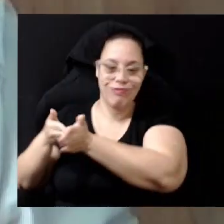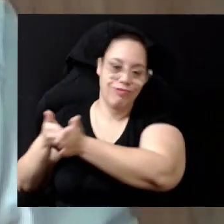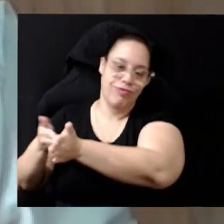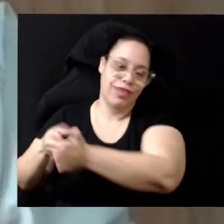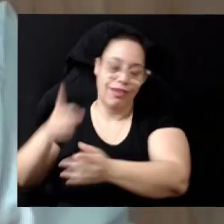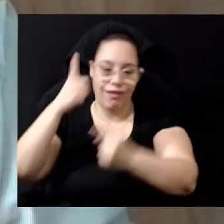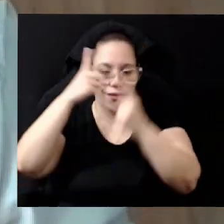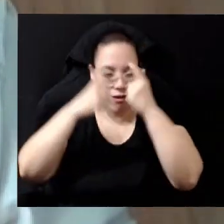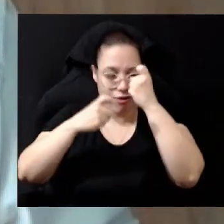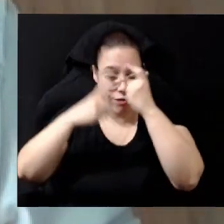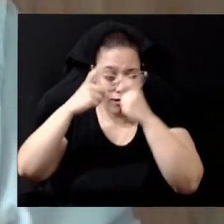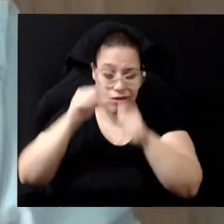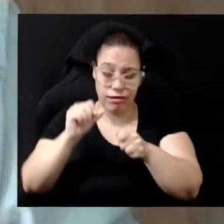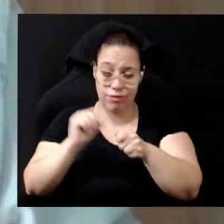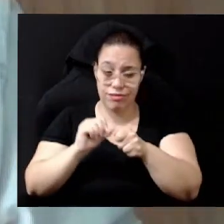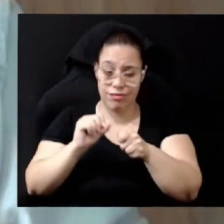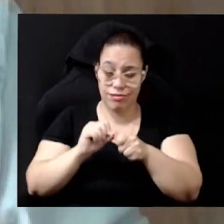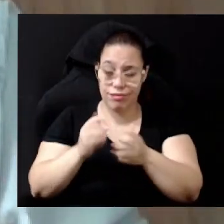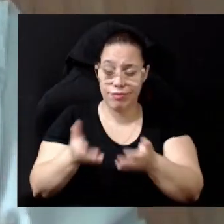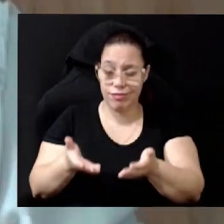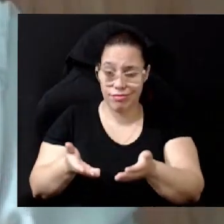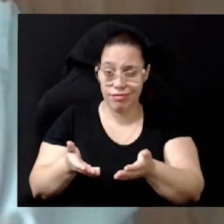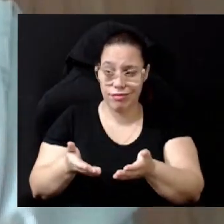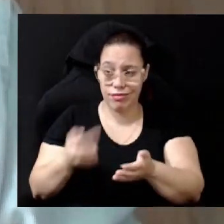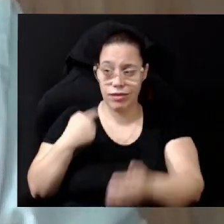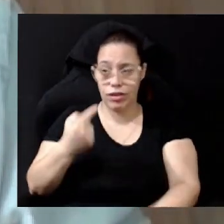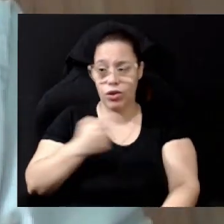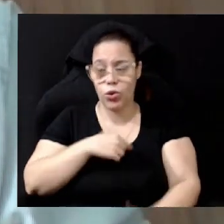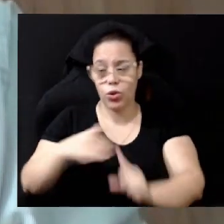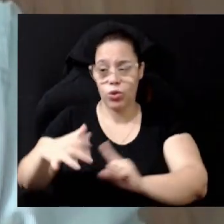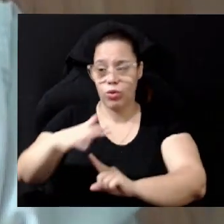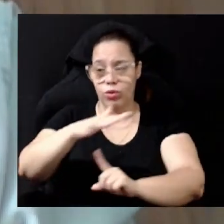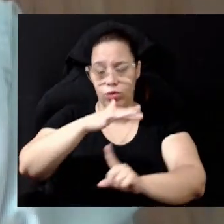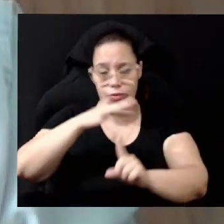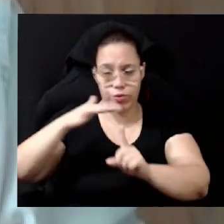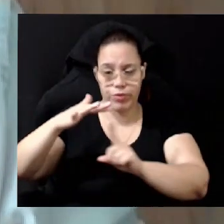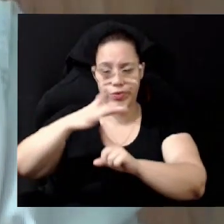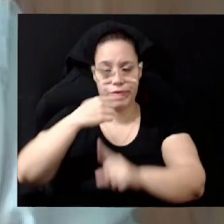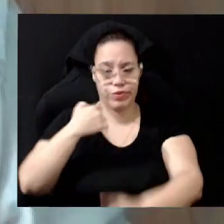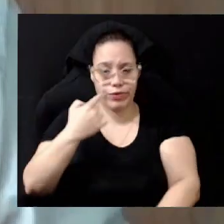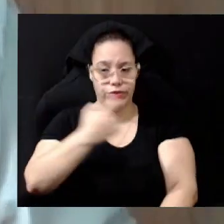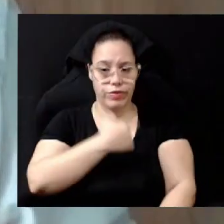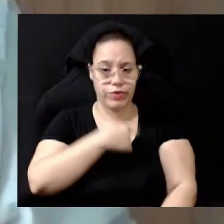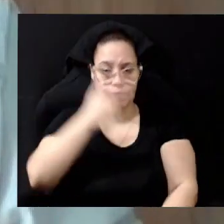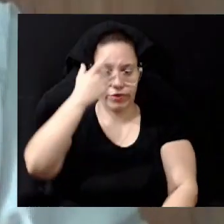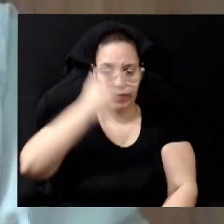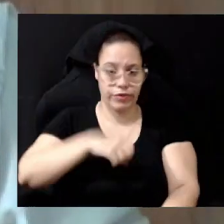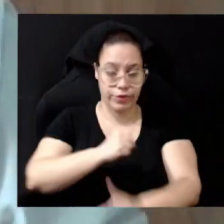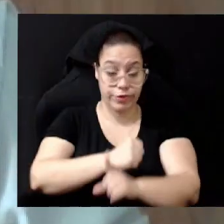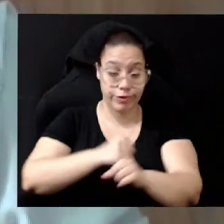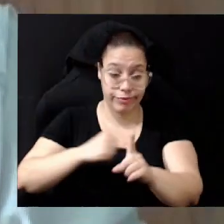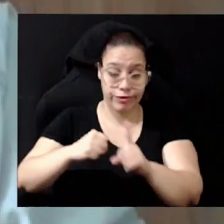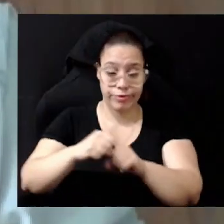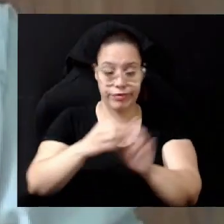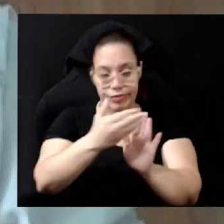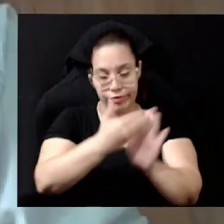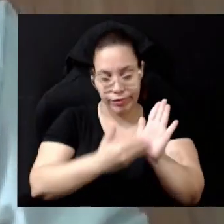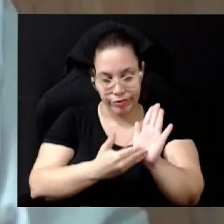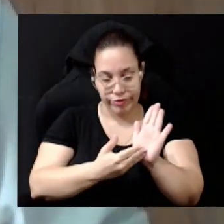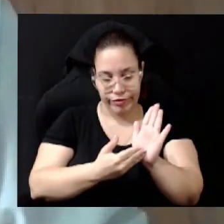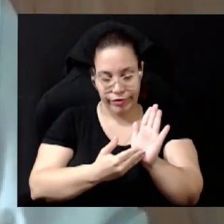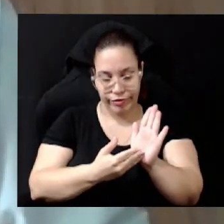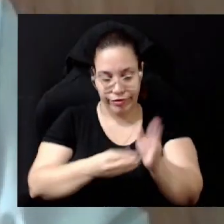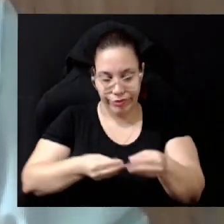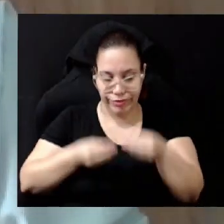endereçar essas violências que são feitas tanto ao nosso ambiente quanto a nós como sociedade, né? E a